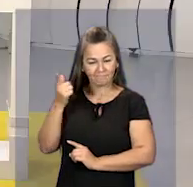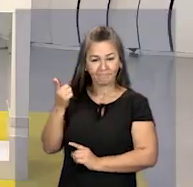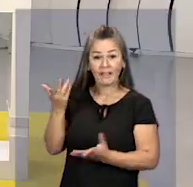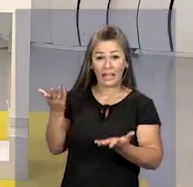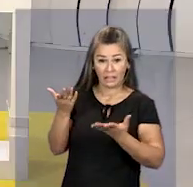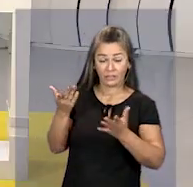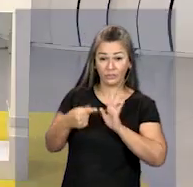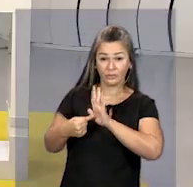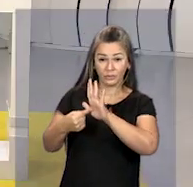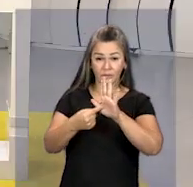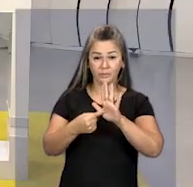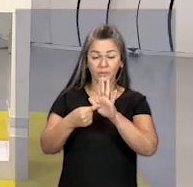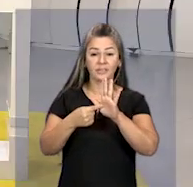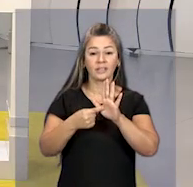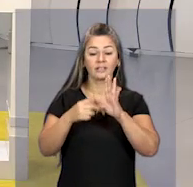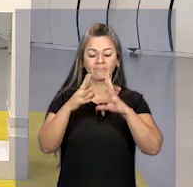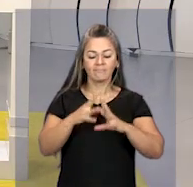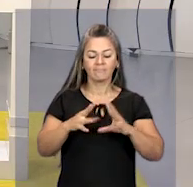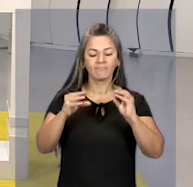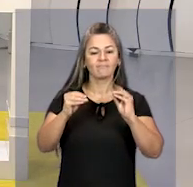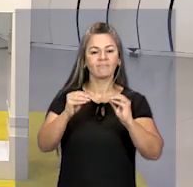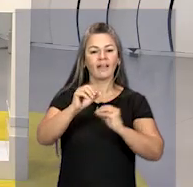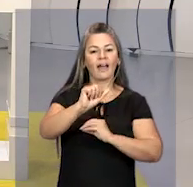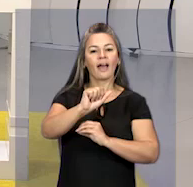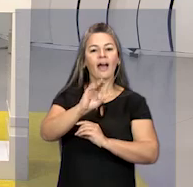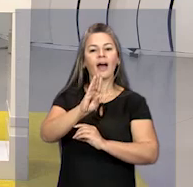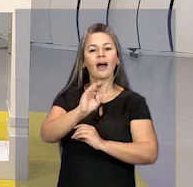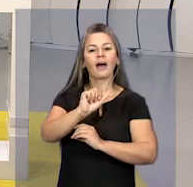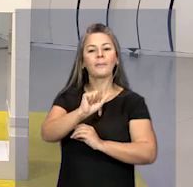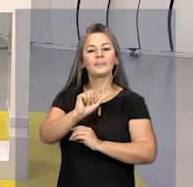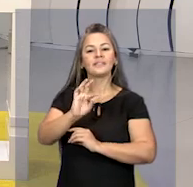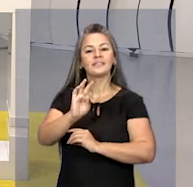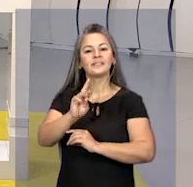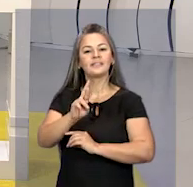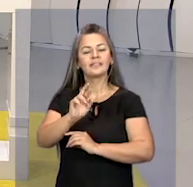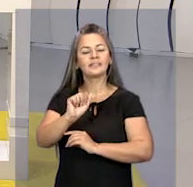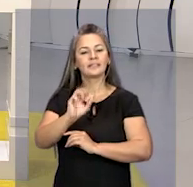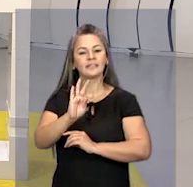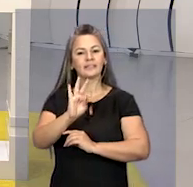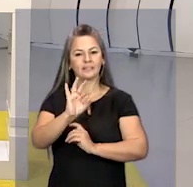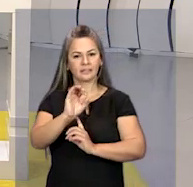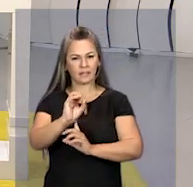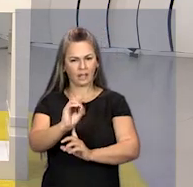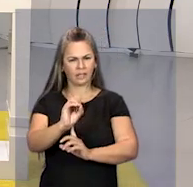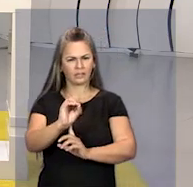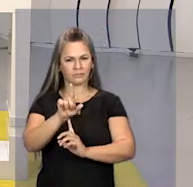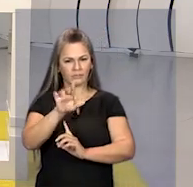abstrato. Vamos usar a nossa lousa então digital. Olha só.